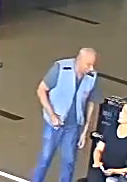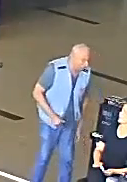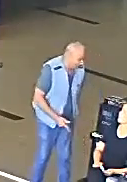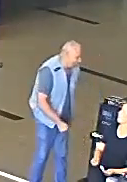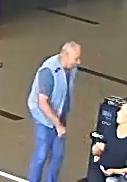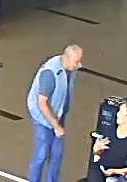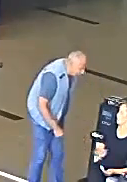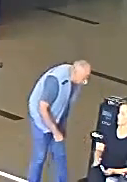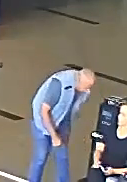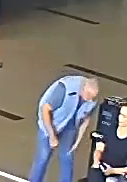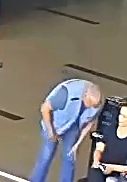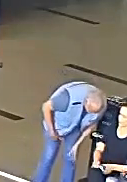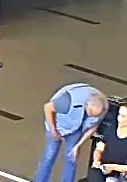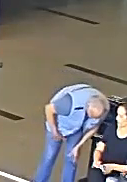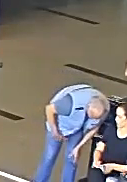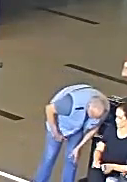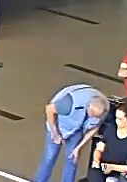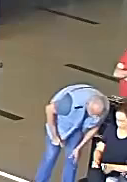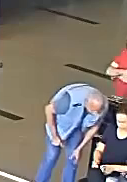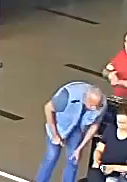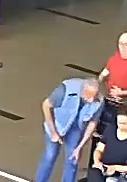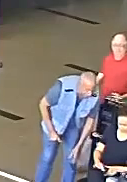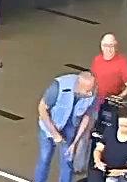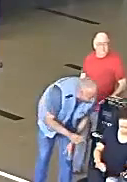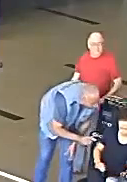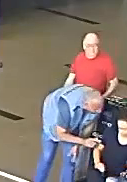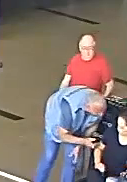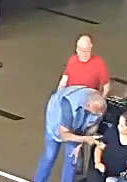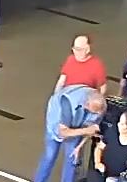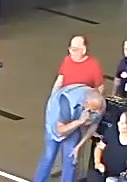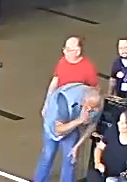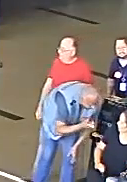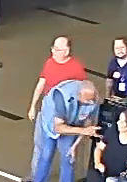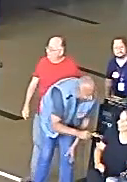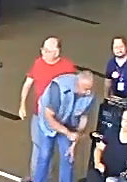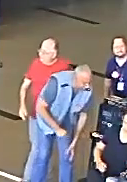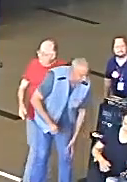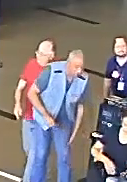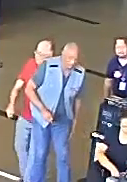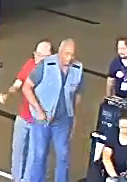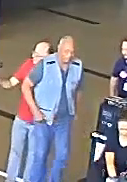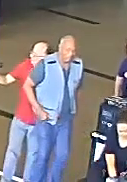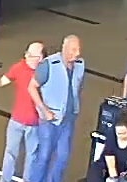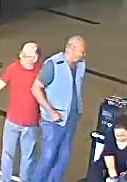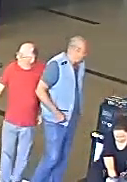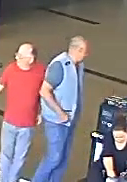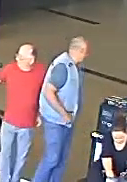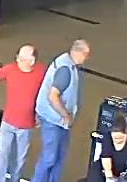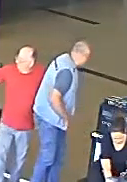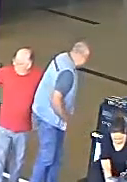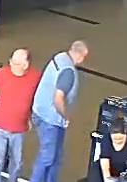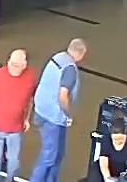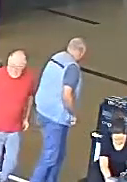porque o Brasil é signatário de diversos eh tratados